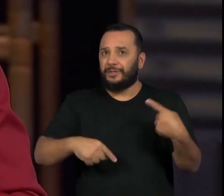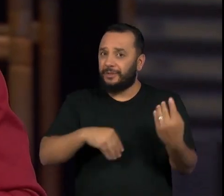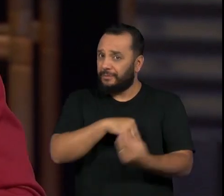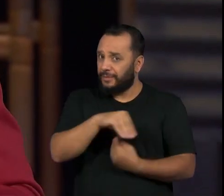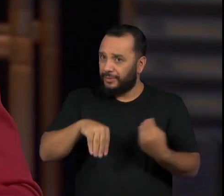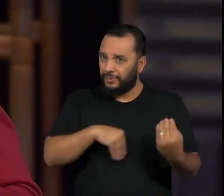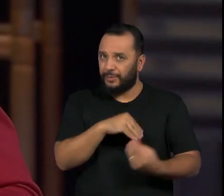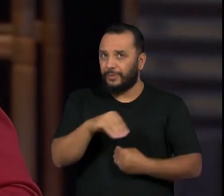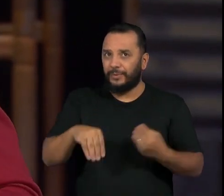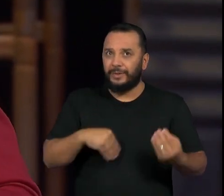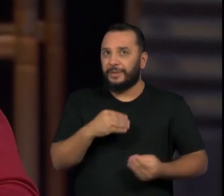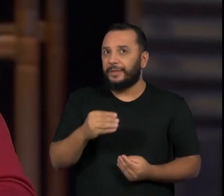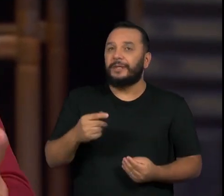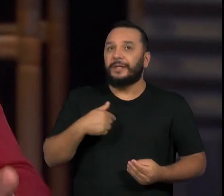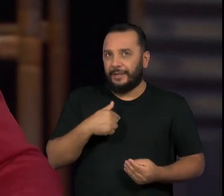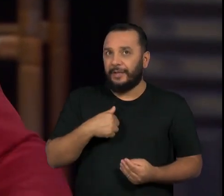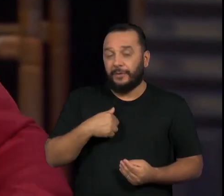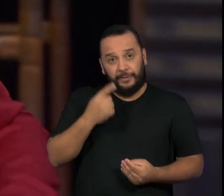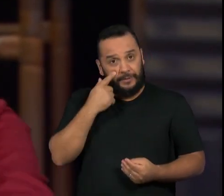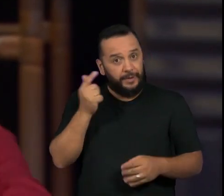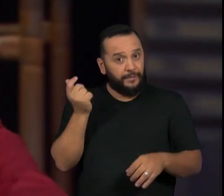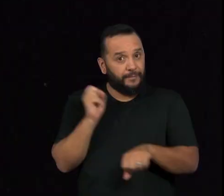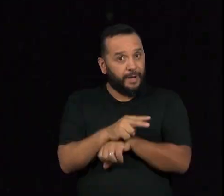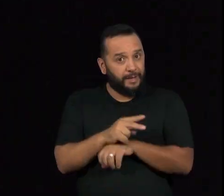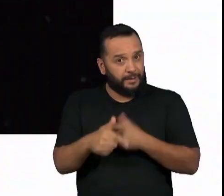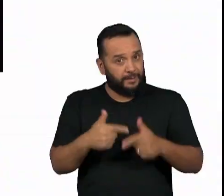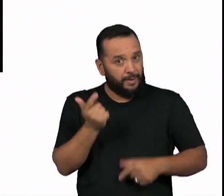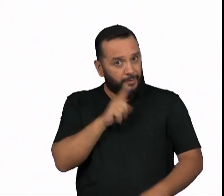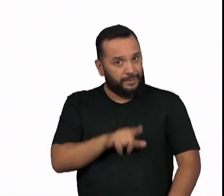misturam. Quem sabe eu consigo uma vaguinha. Até logo.